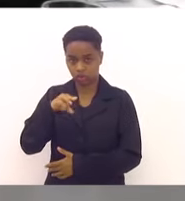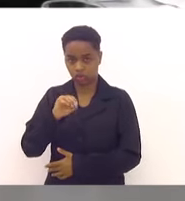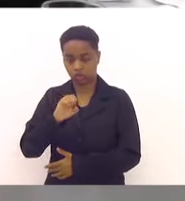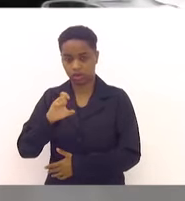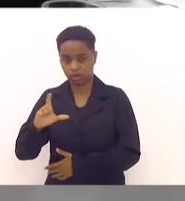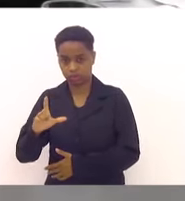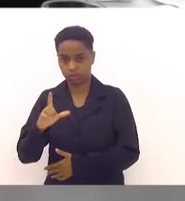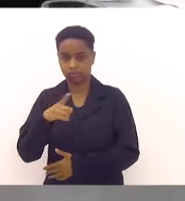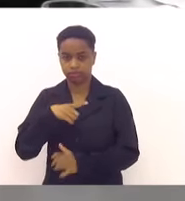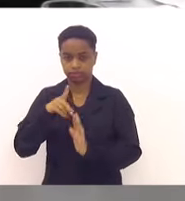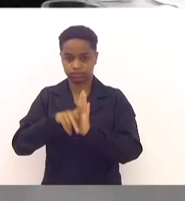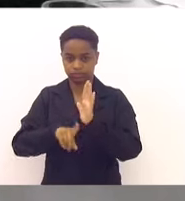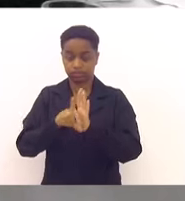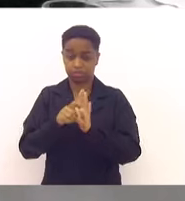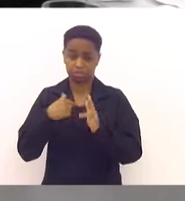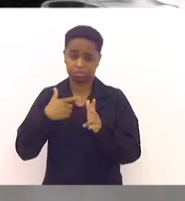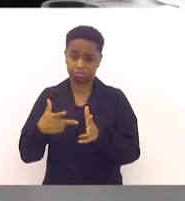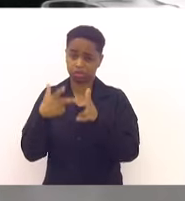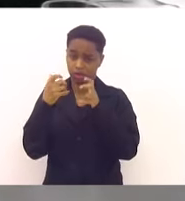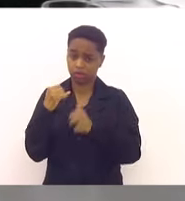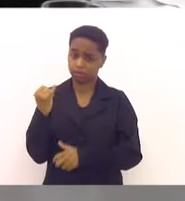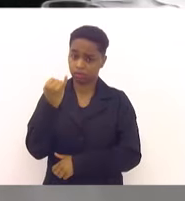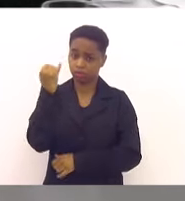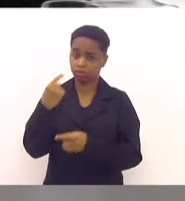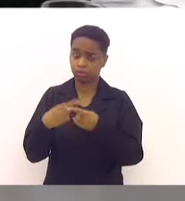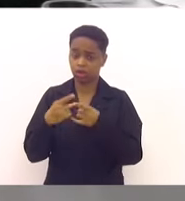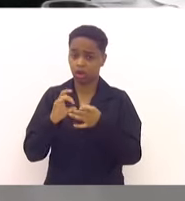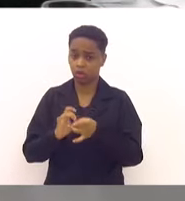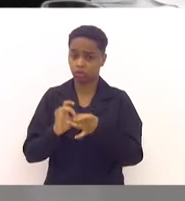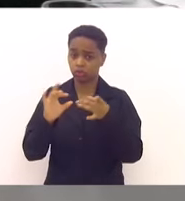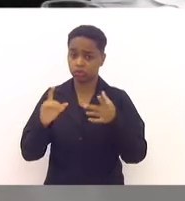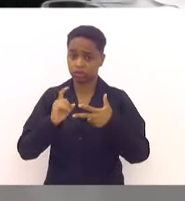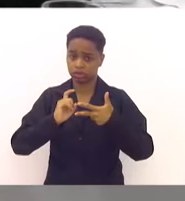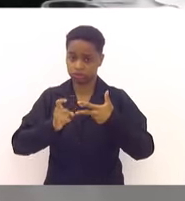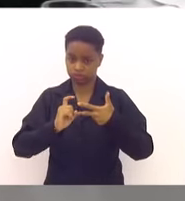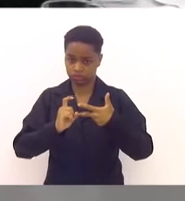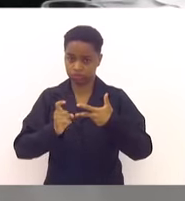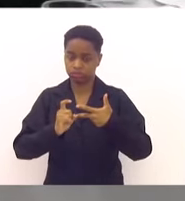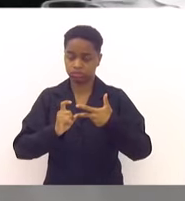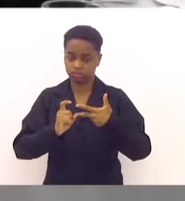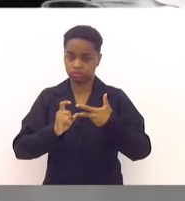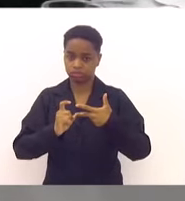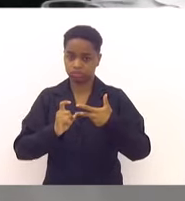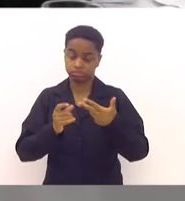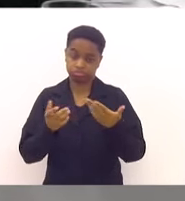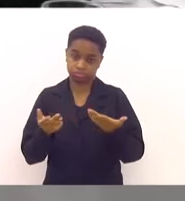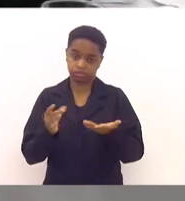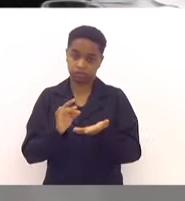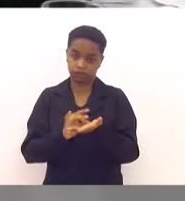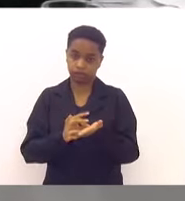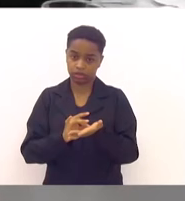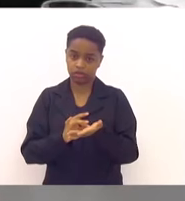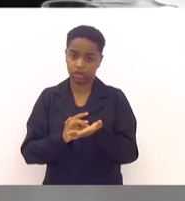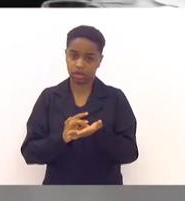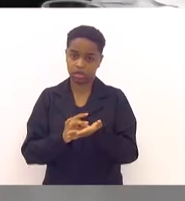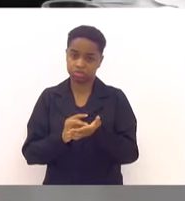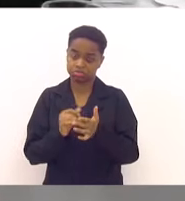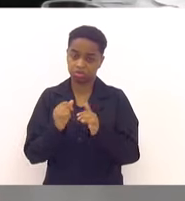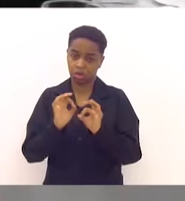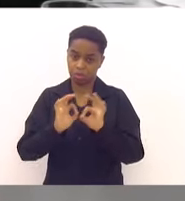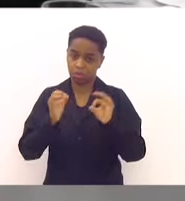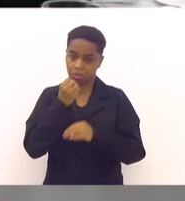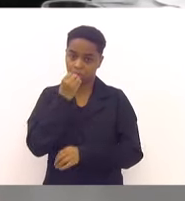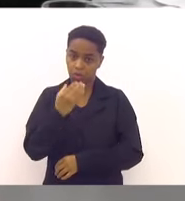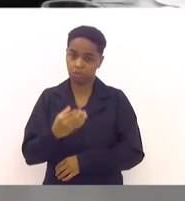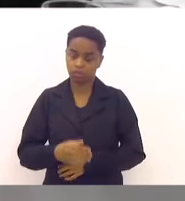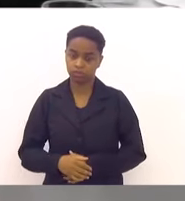vejo importante, porque ele está autorizando o Poder Executivo e, realmente, isso é de bom tom.